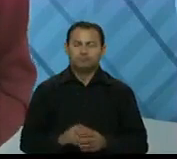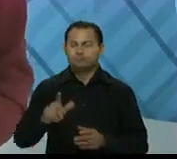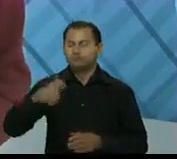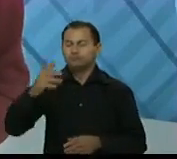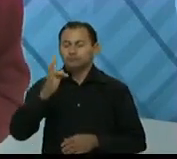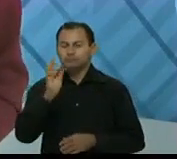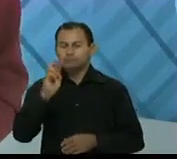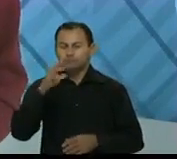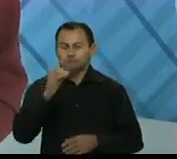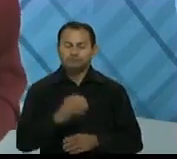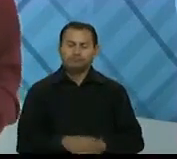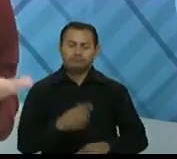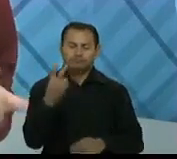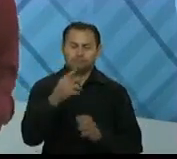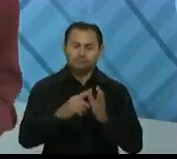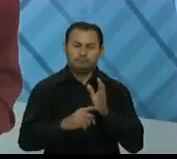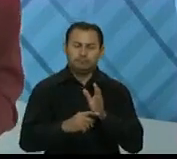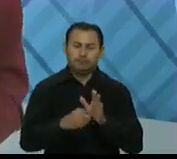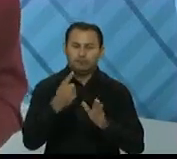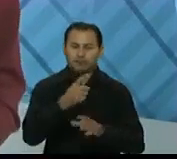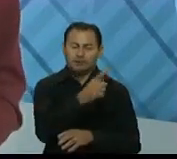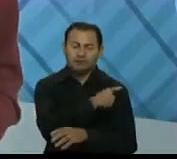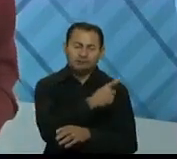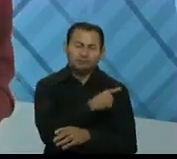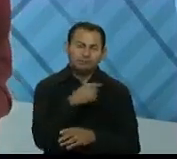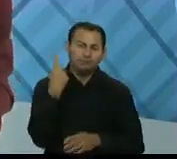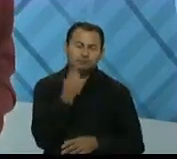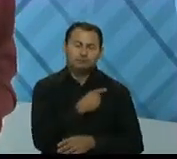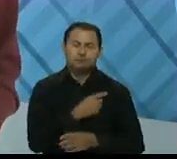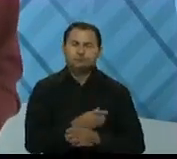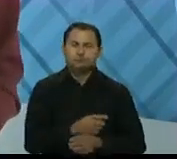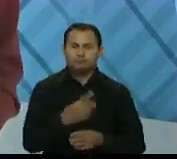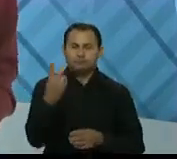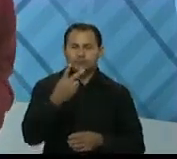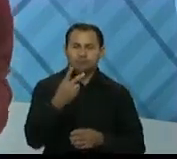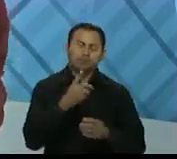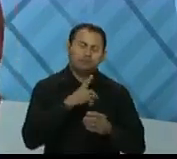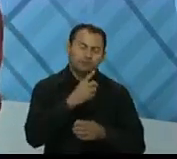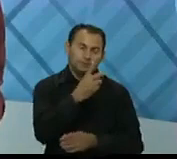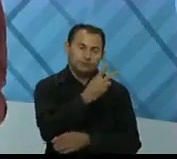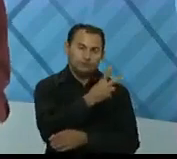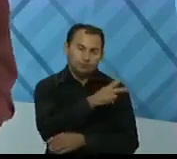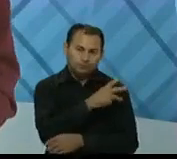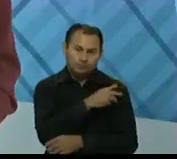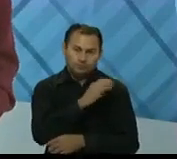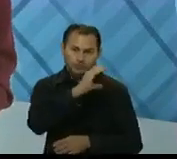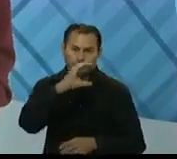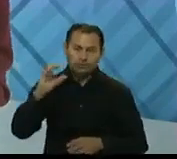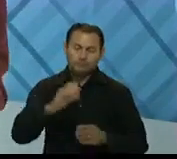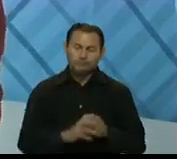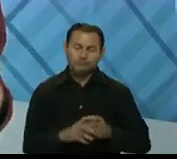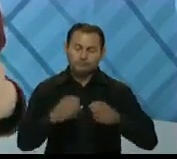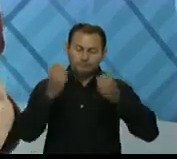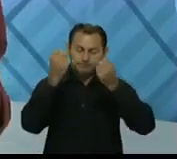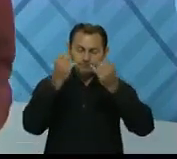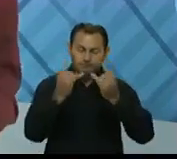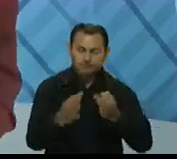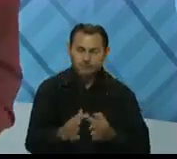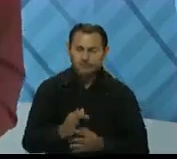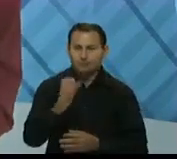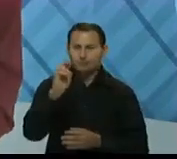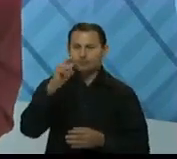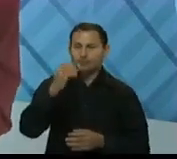outra função de primeiro grau, nós teremos uma função de segundo grau. Nesse caso, vamos estar trabalhando com a